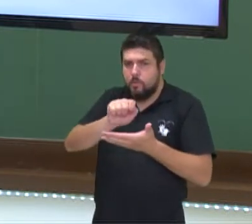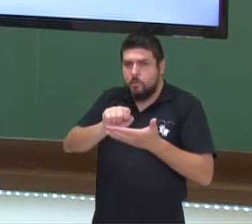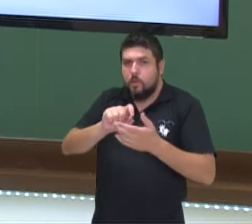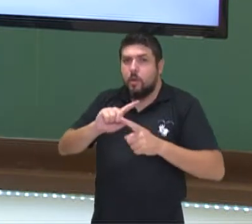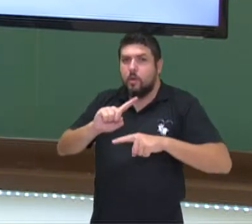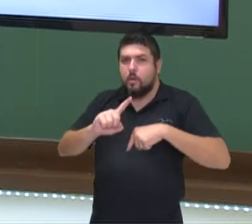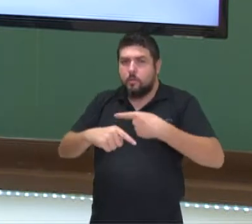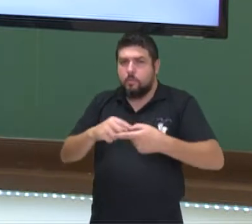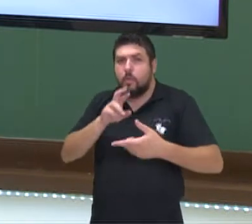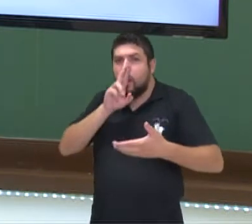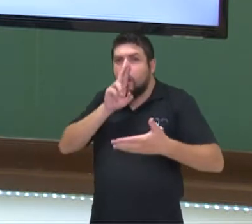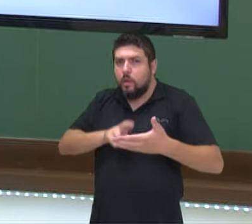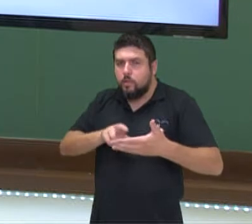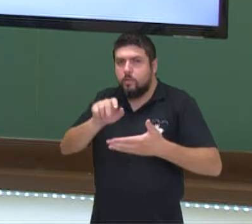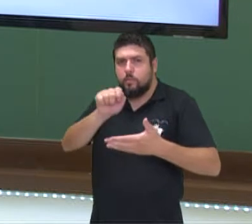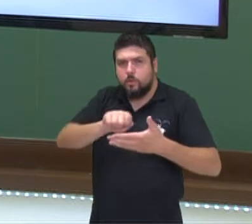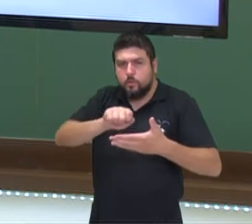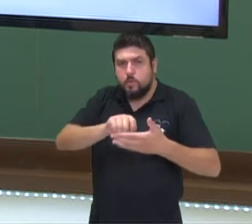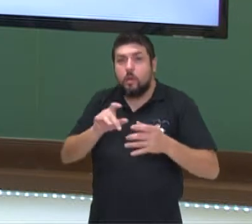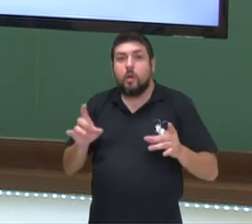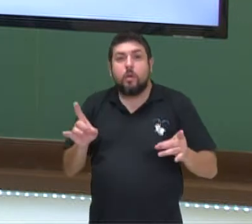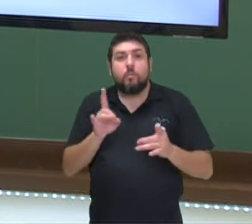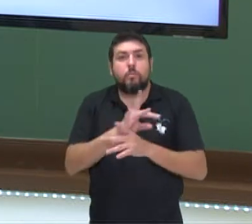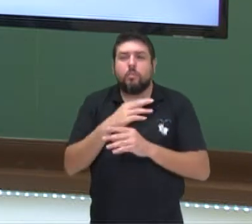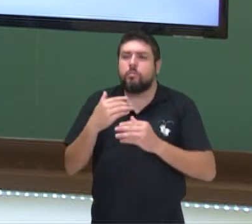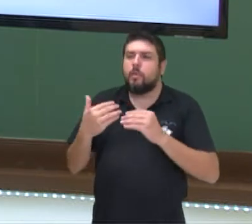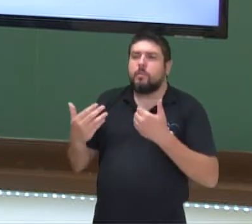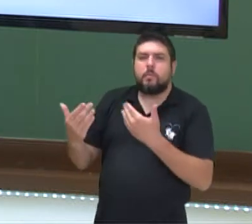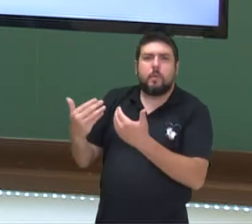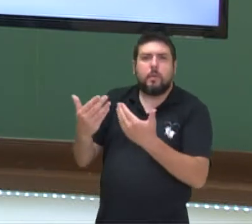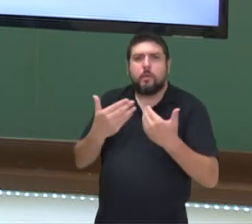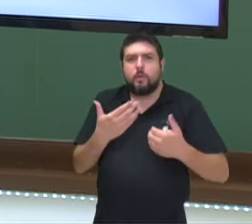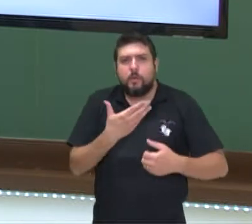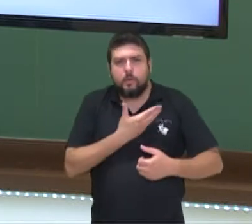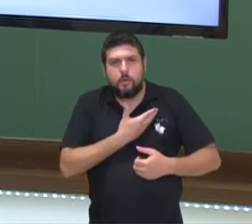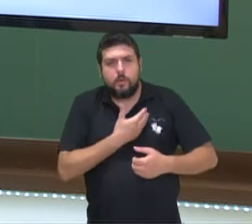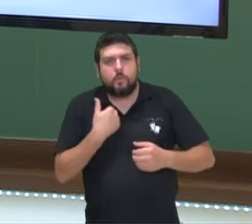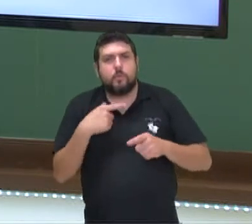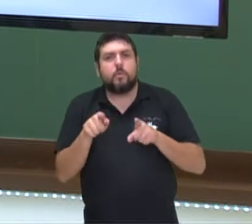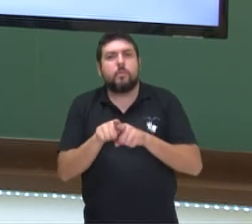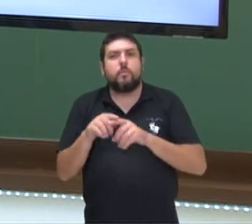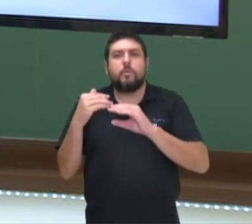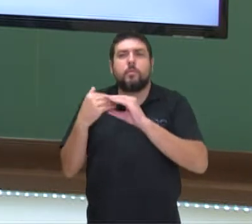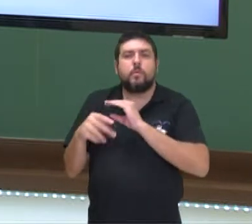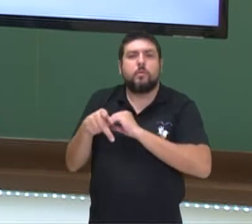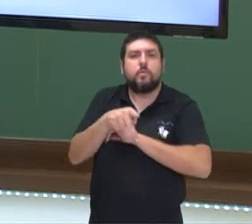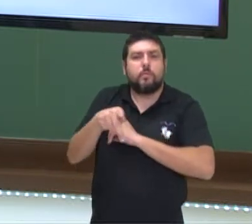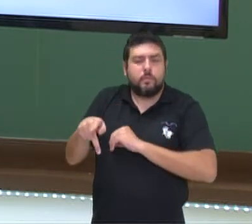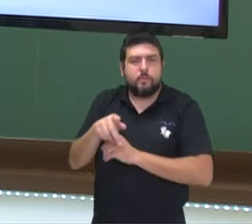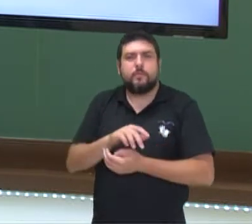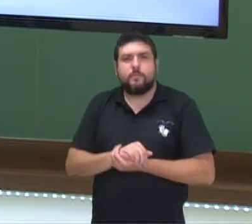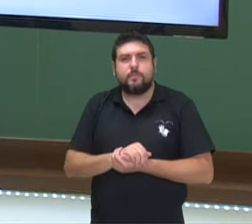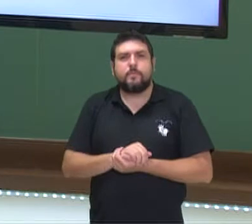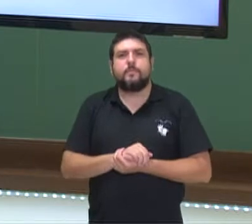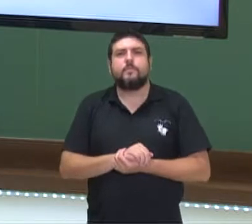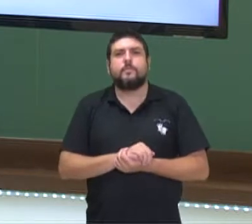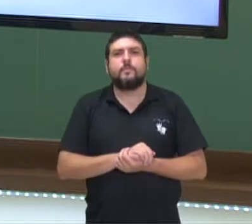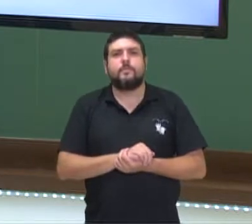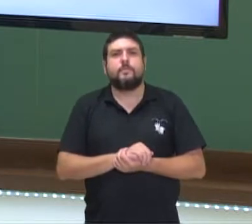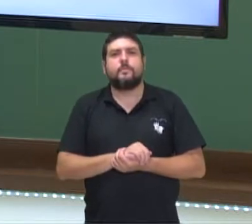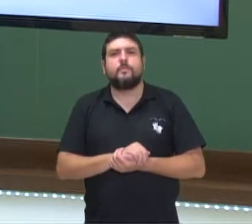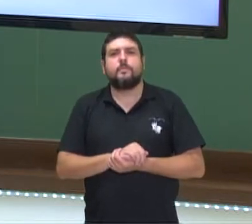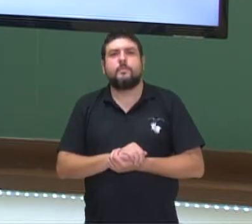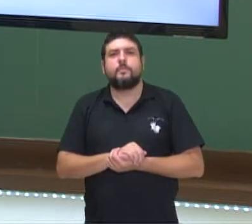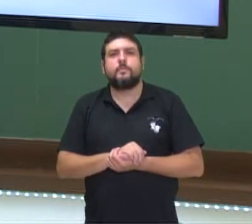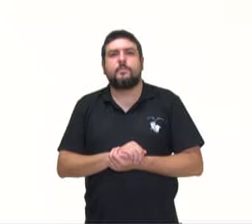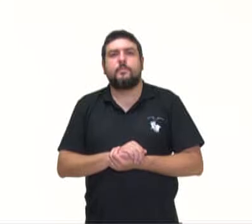se esqueça, né, de socializar, de compartilhar com seus colegas de turma, de conversar com o seu professor sobre a atividade. Então aqui,